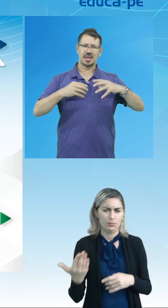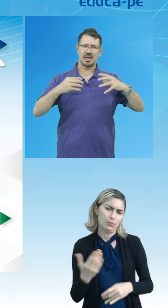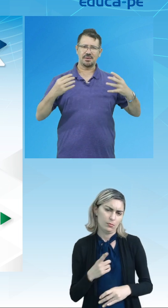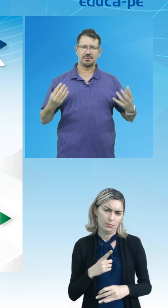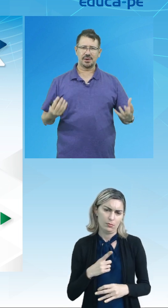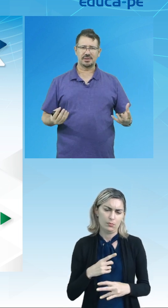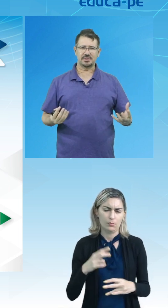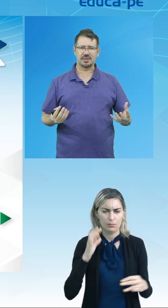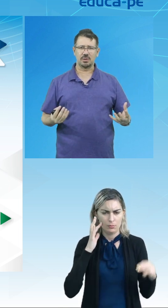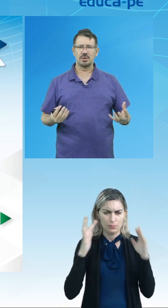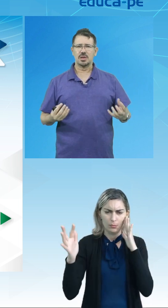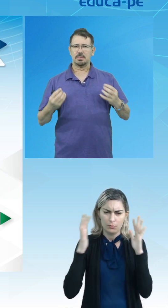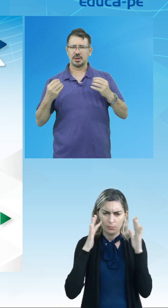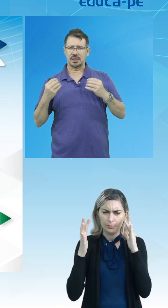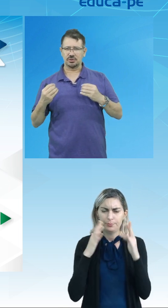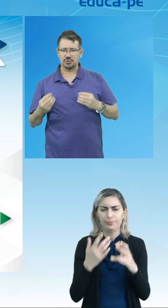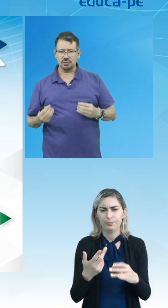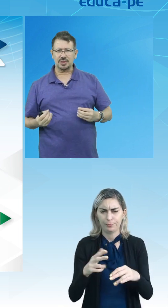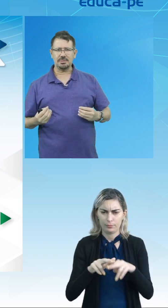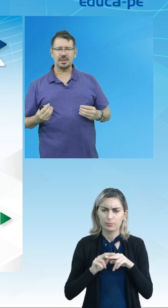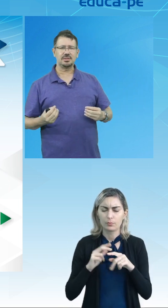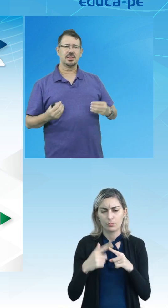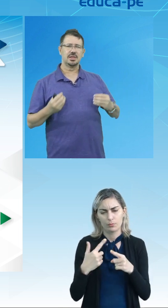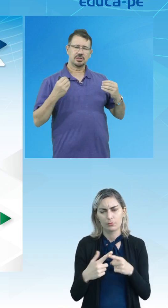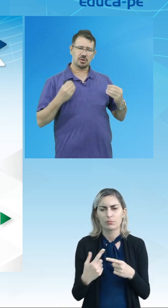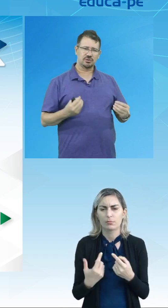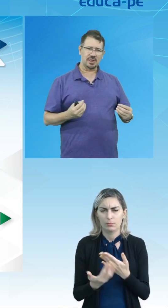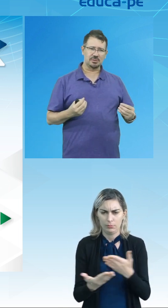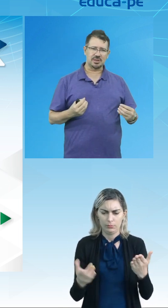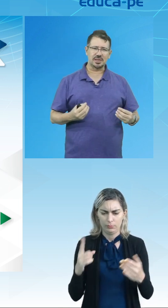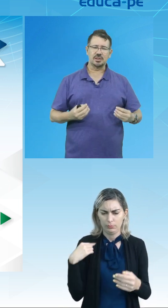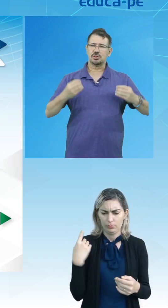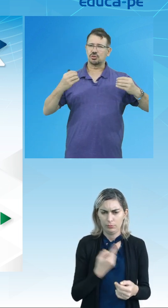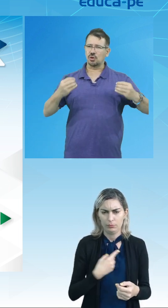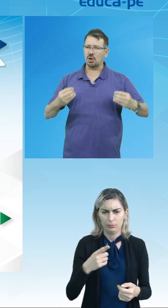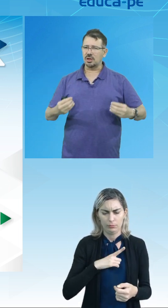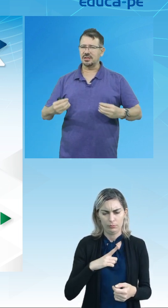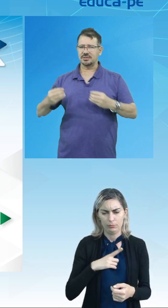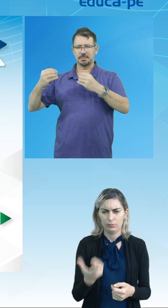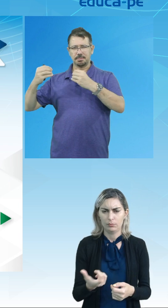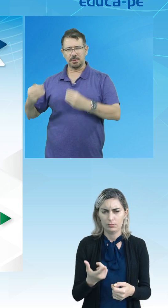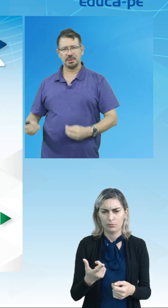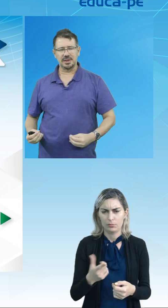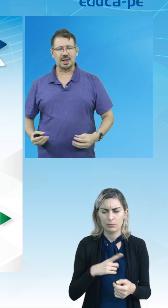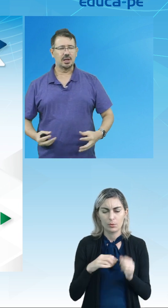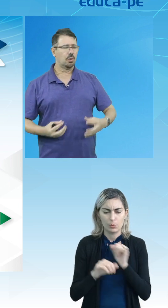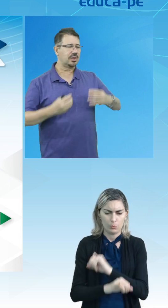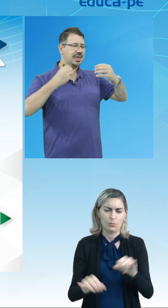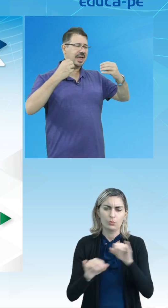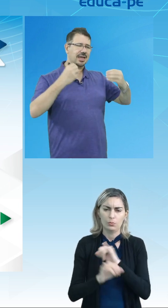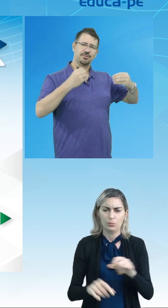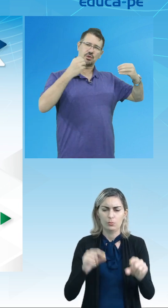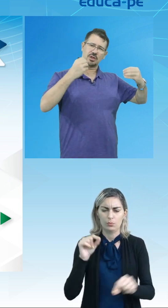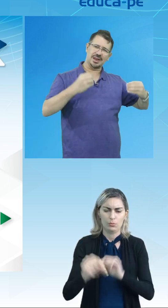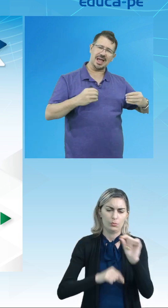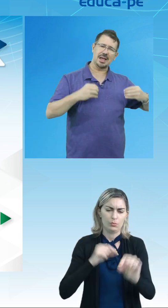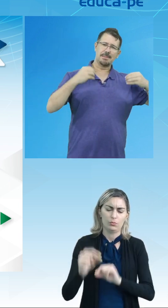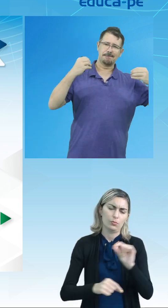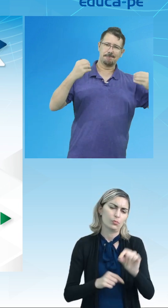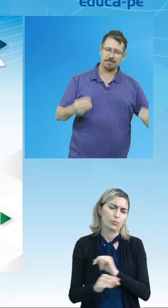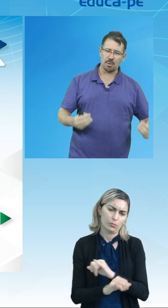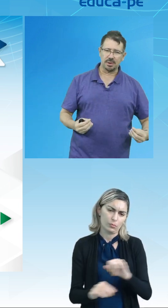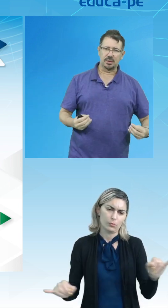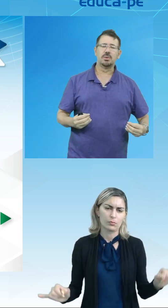dessa reflexão? Porque justamente nós temos aqui, torne-se pública. O que é